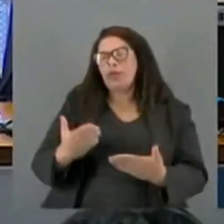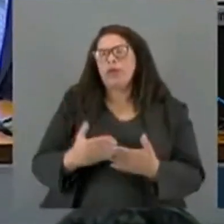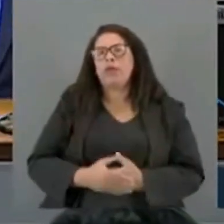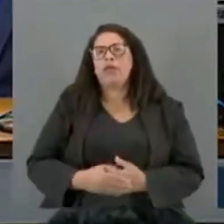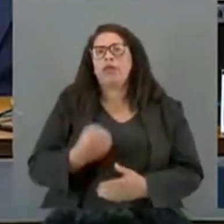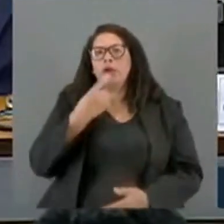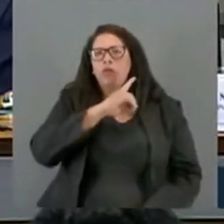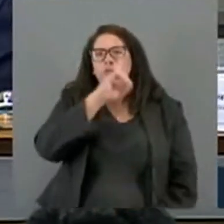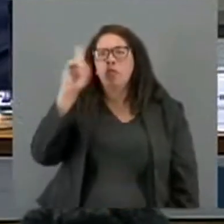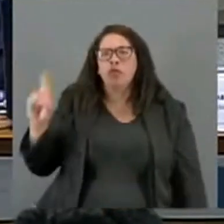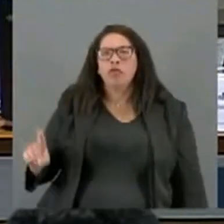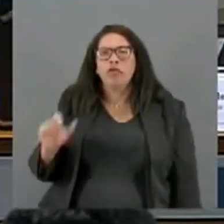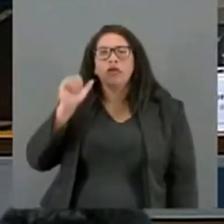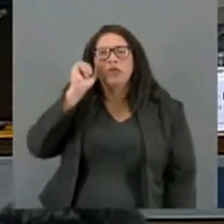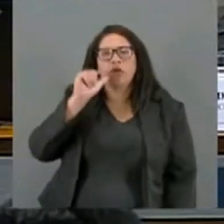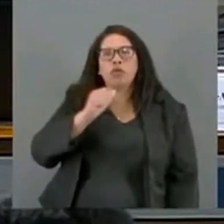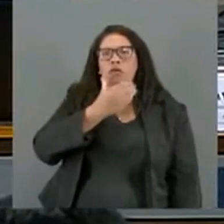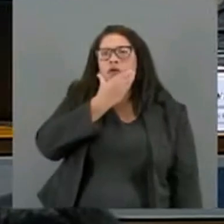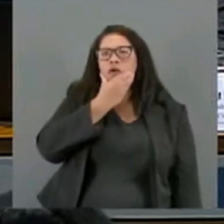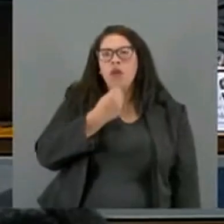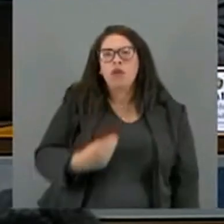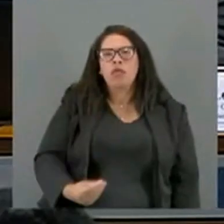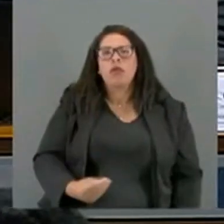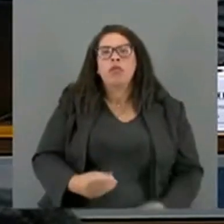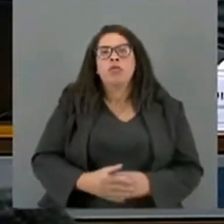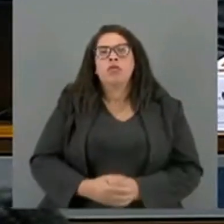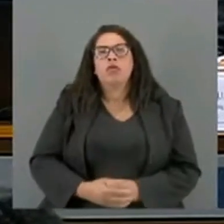Bom dia a todas e a todos.